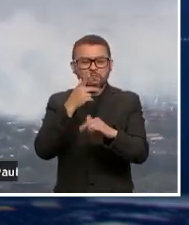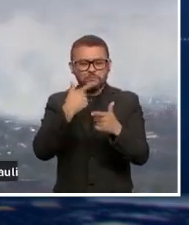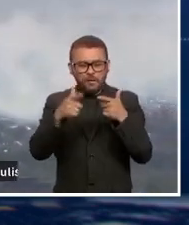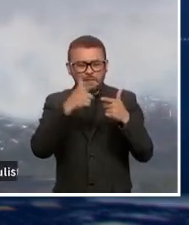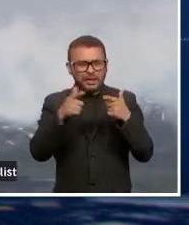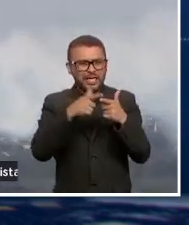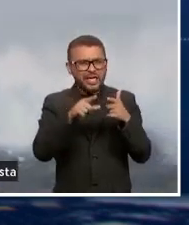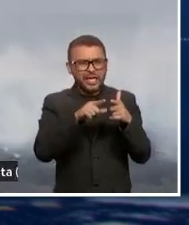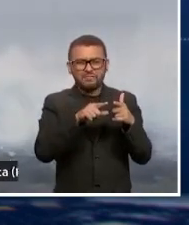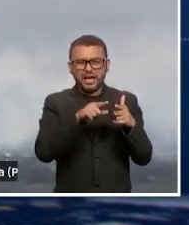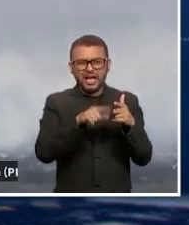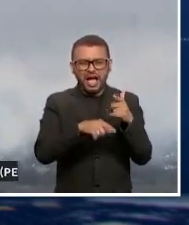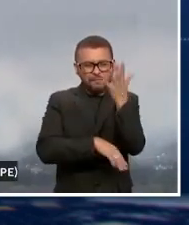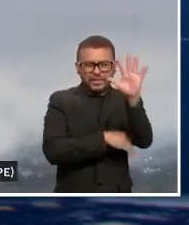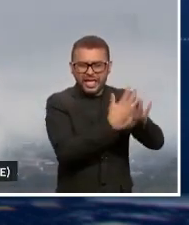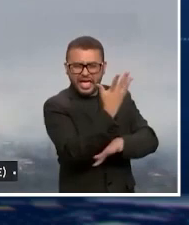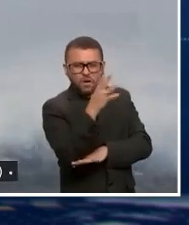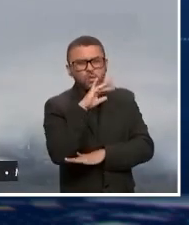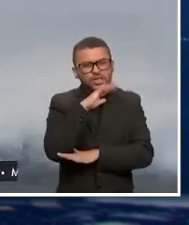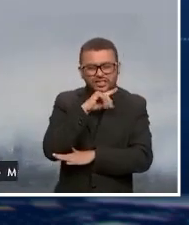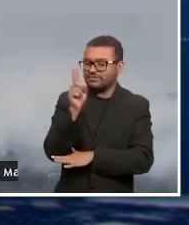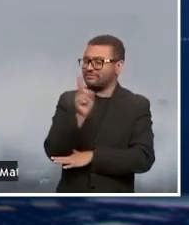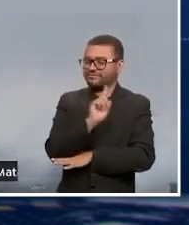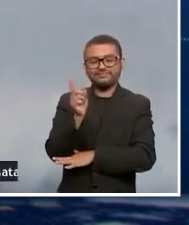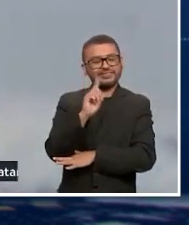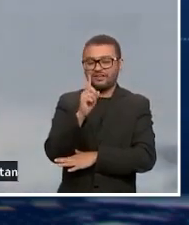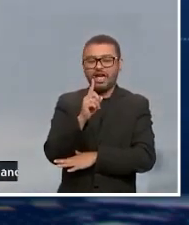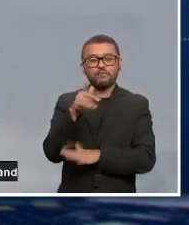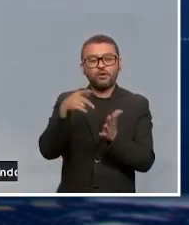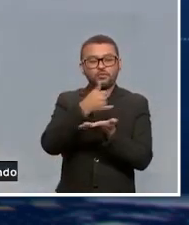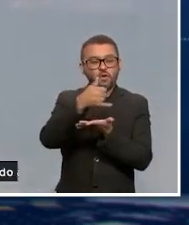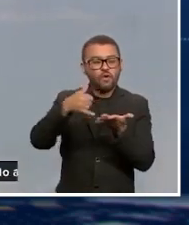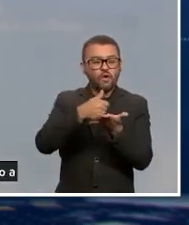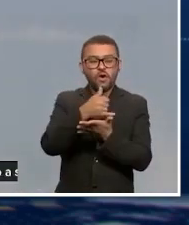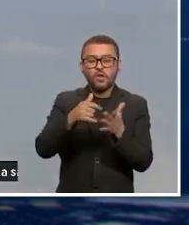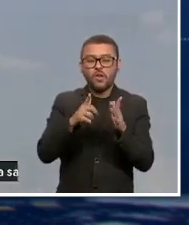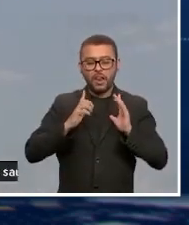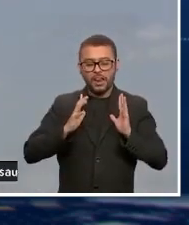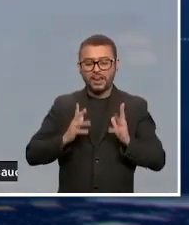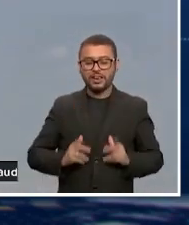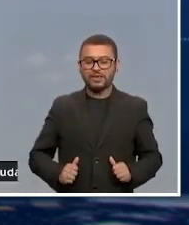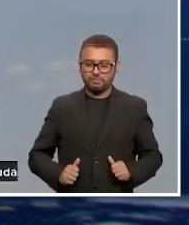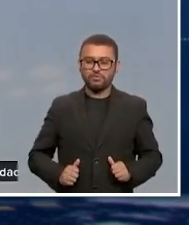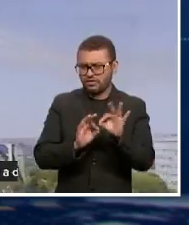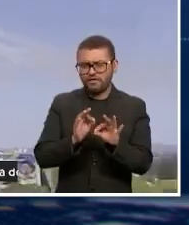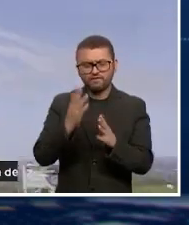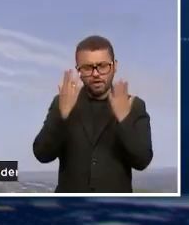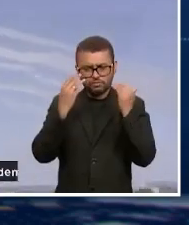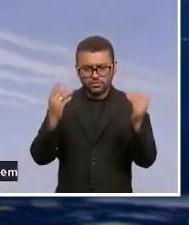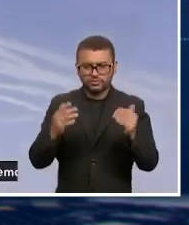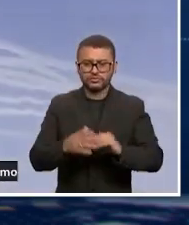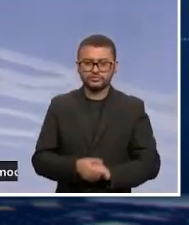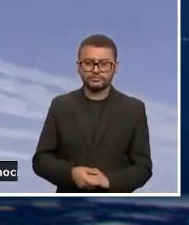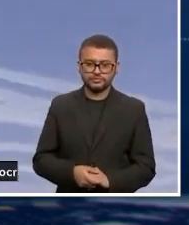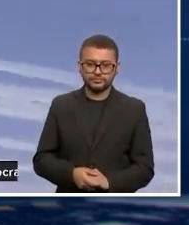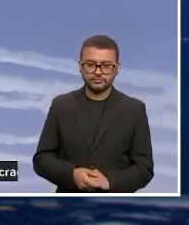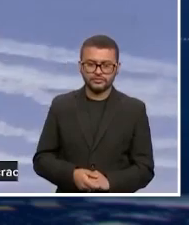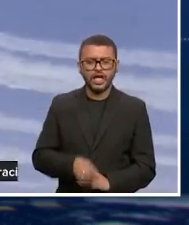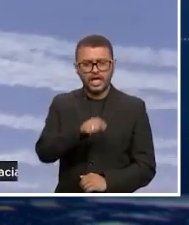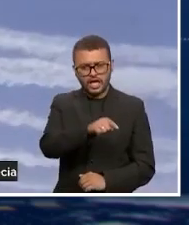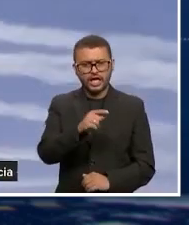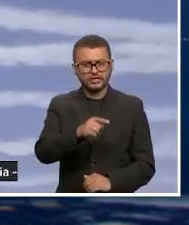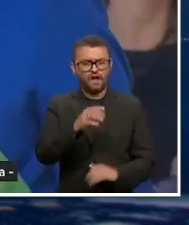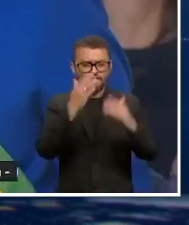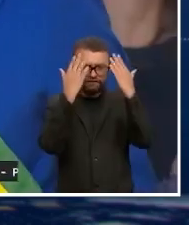Índia e não sei, parece que eles vão resolver lá, então, né, a questão do Rio Grande do Sul lá na Índia. Mas sobre